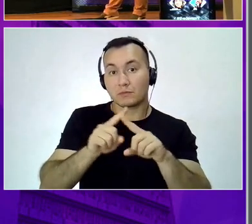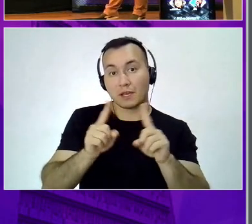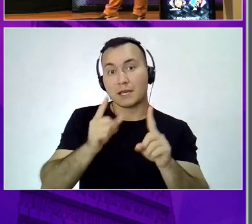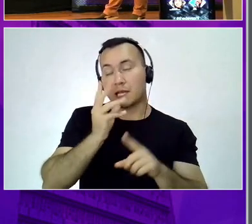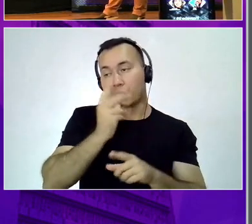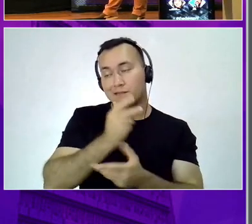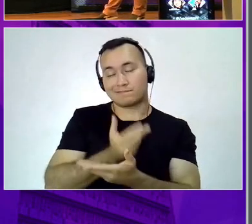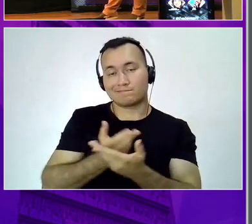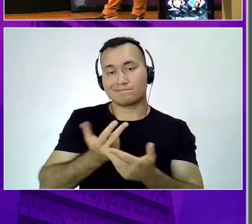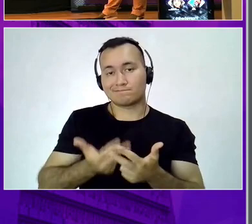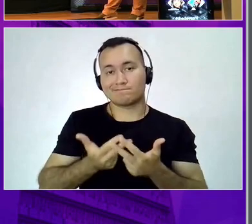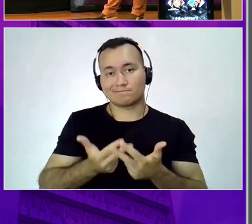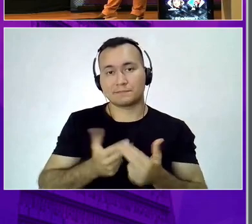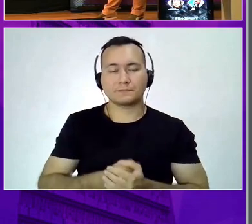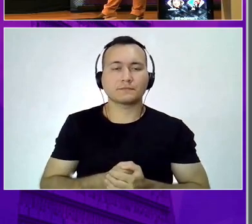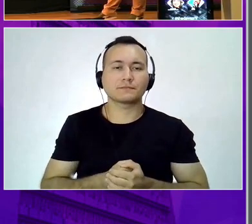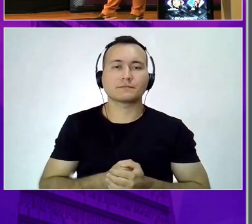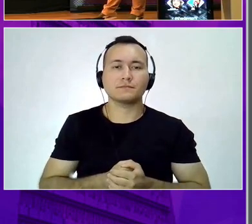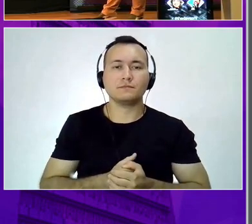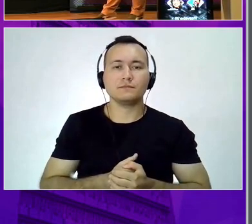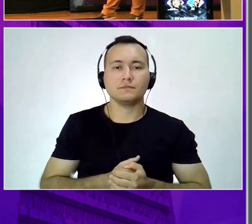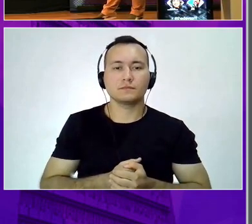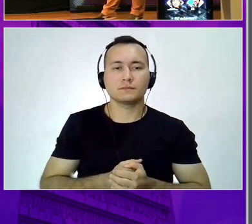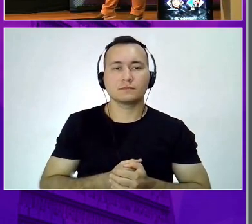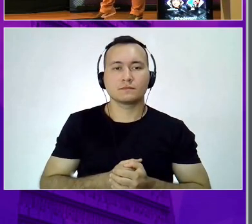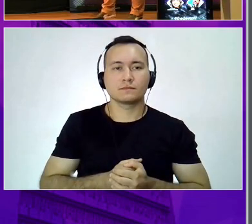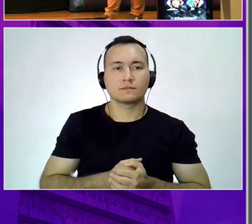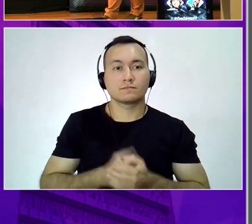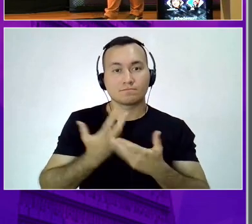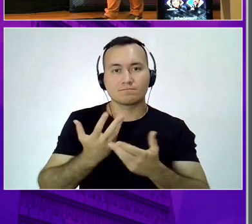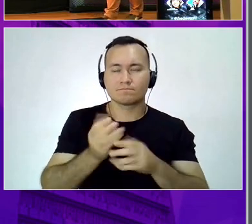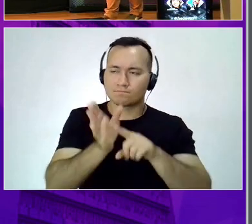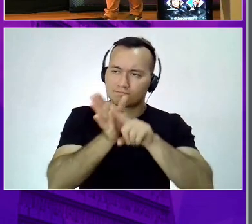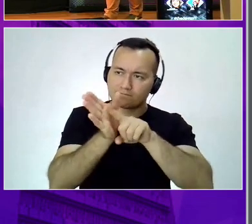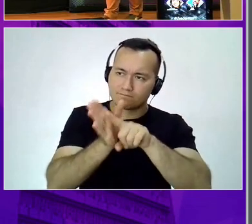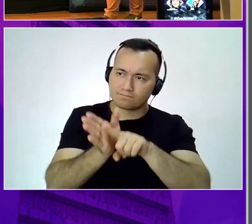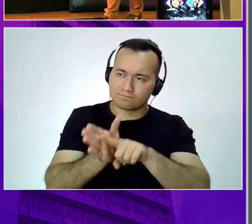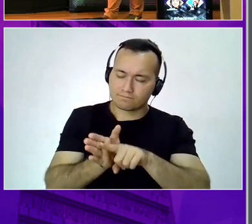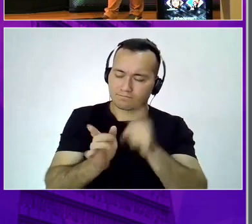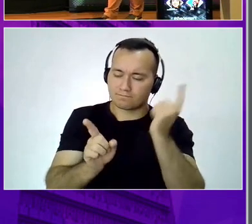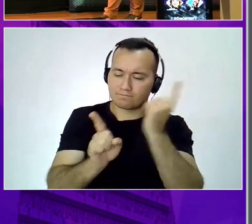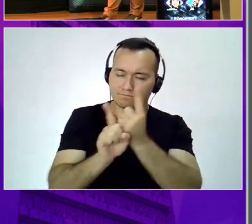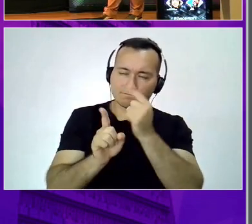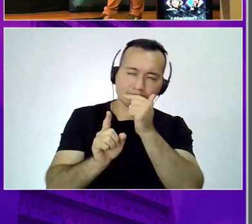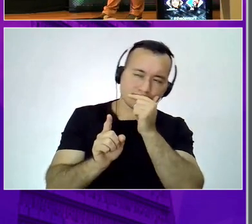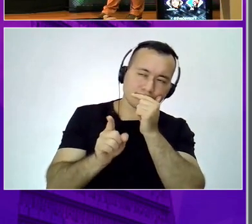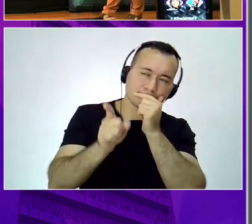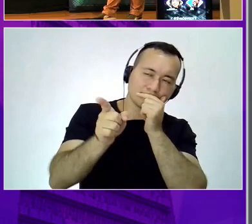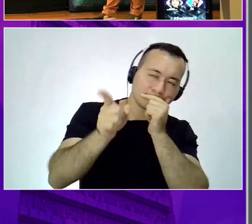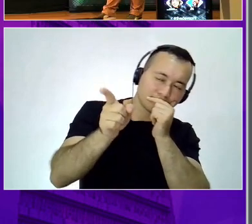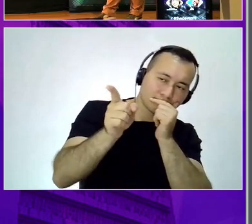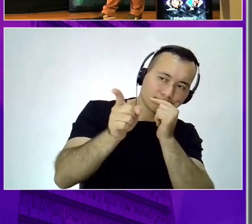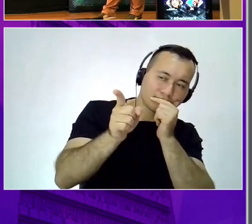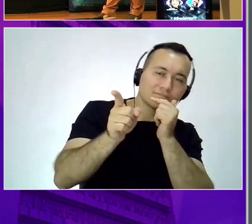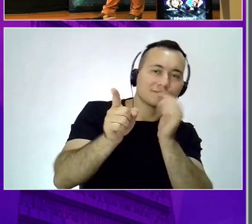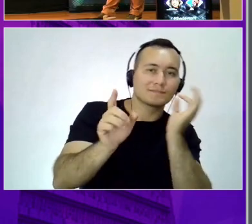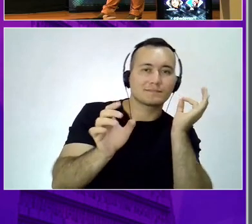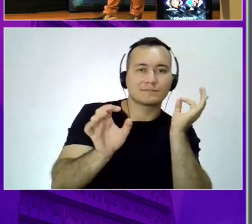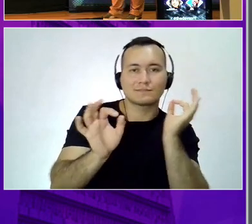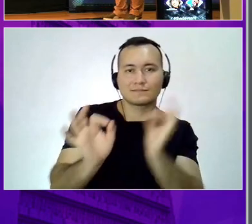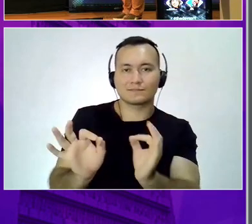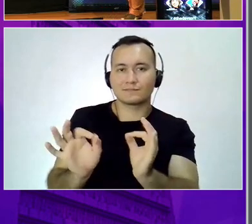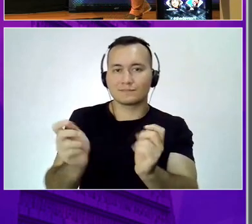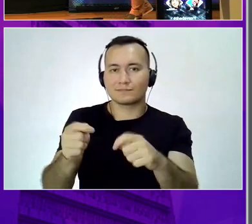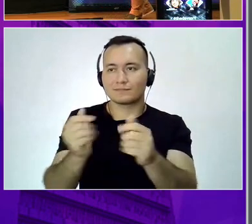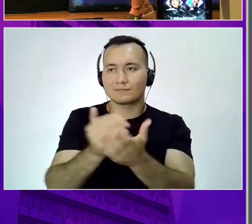a favor. Então, feito isso, eu já identifiquei por onde é o alvo, né, que eu posso, né, começar o trabalho.